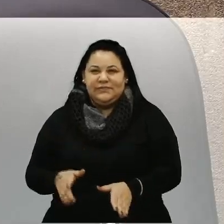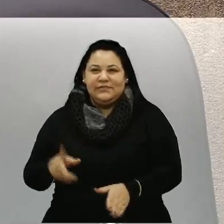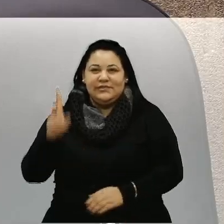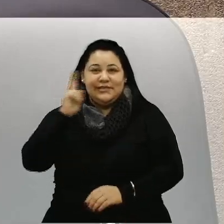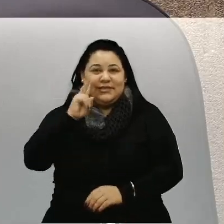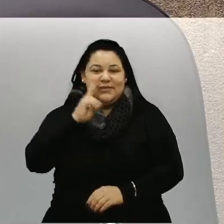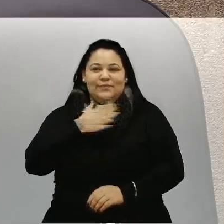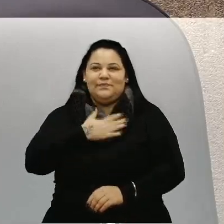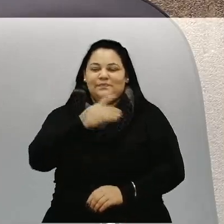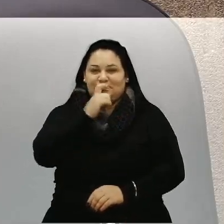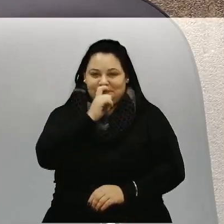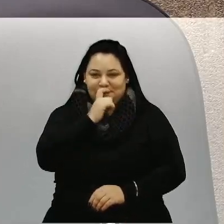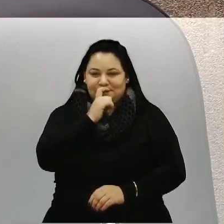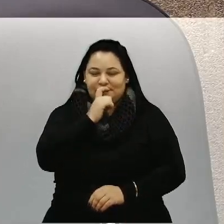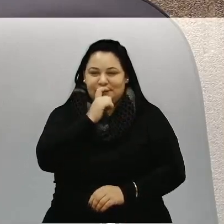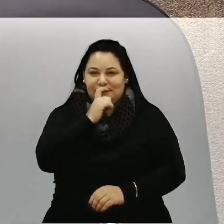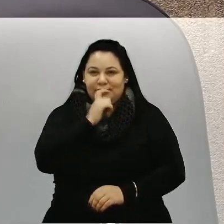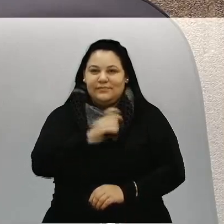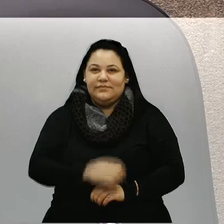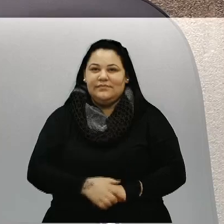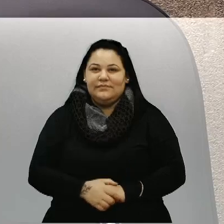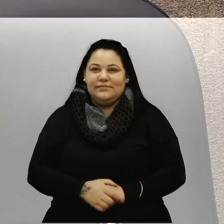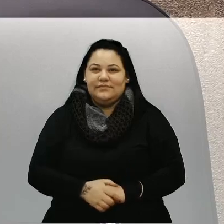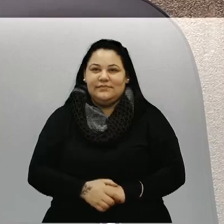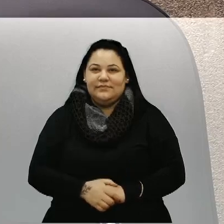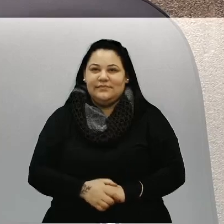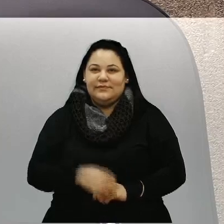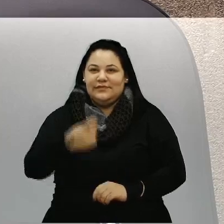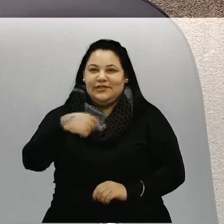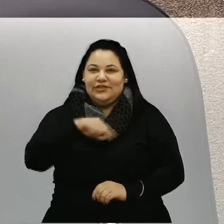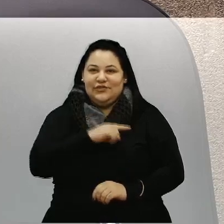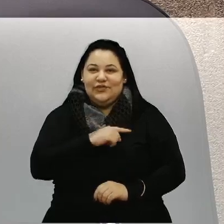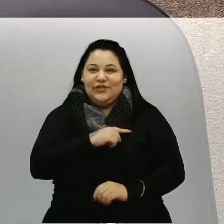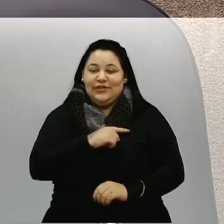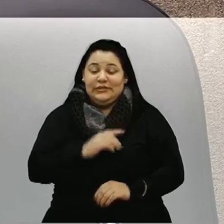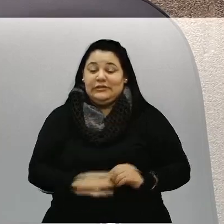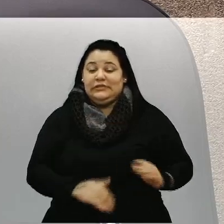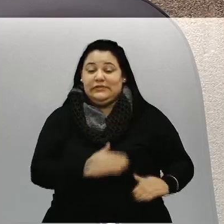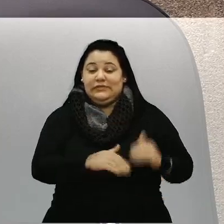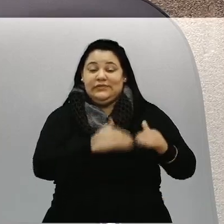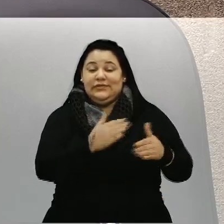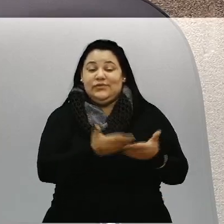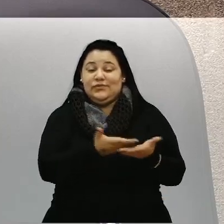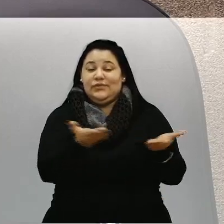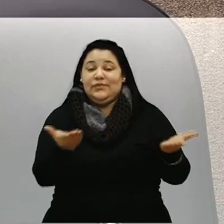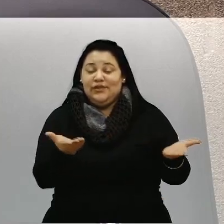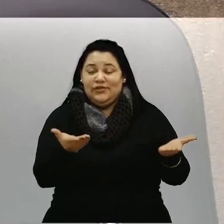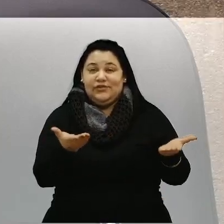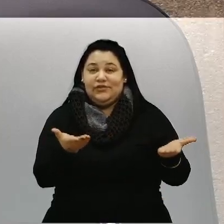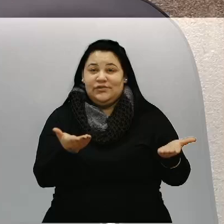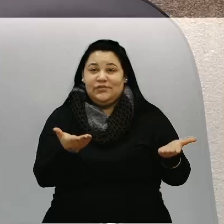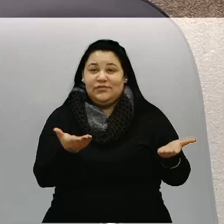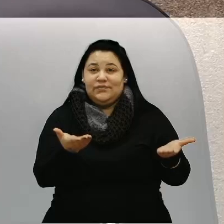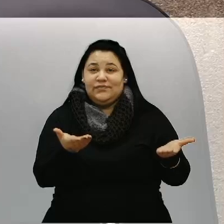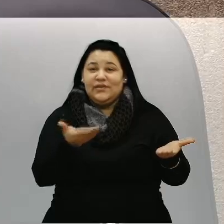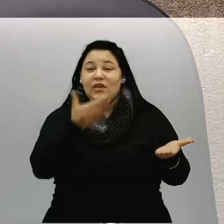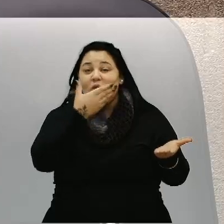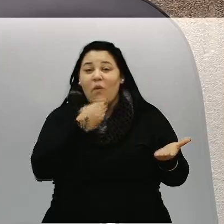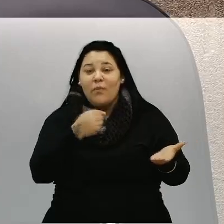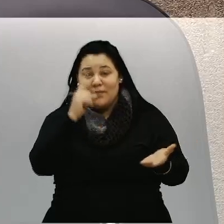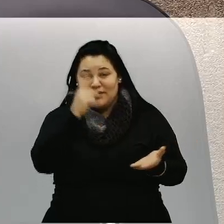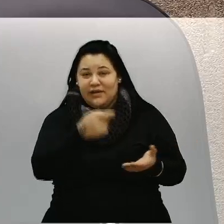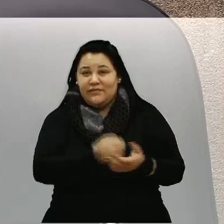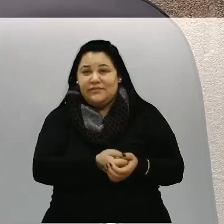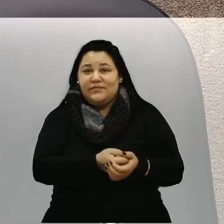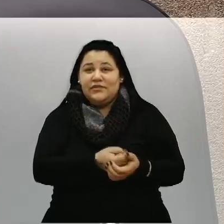do meu pai, a gente foi criada num ambiente machista. Nós não podíamos pintar a